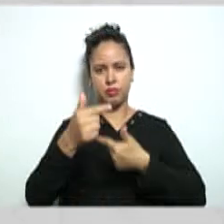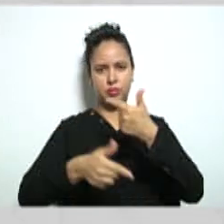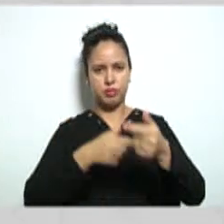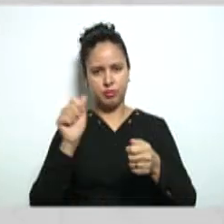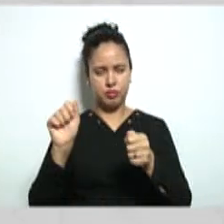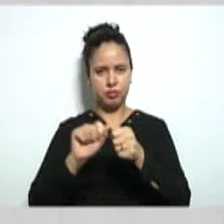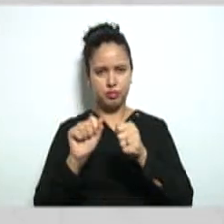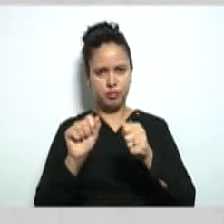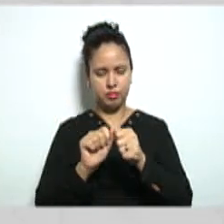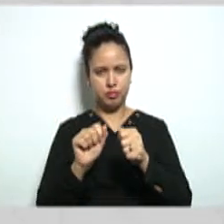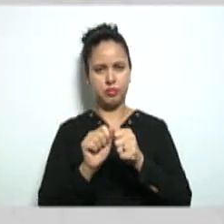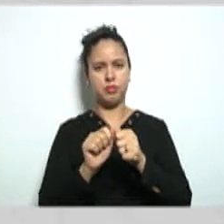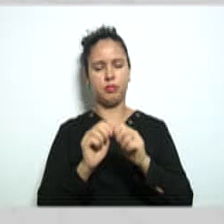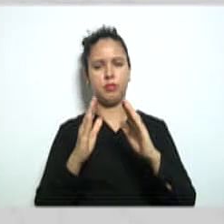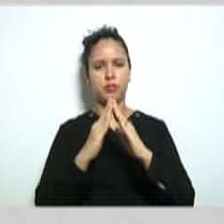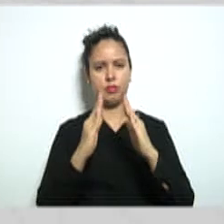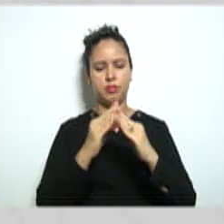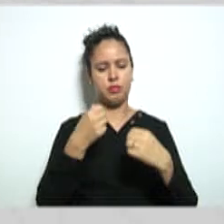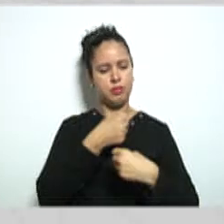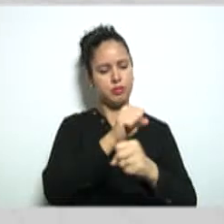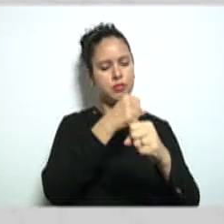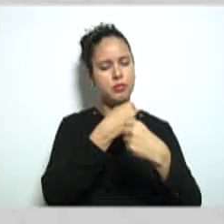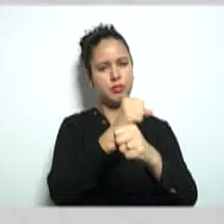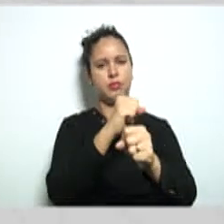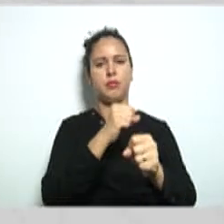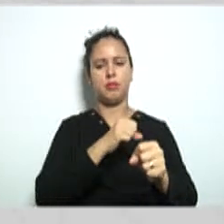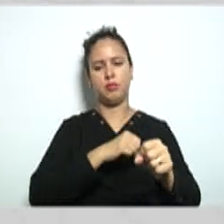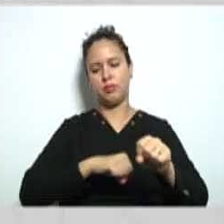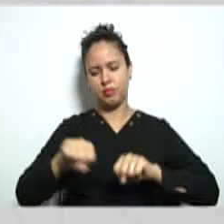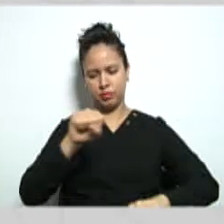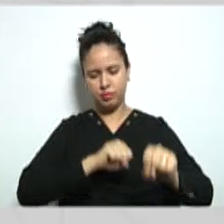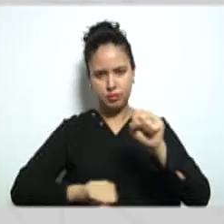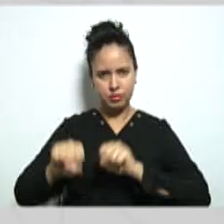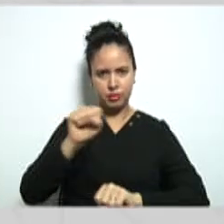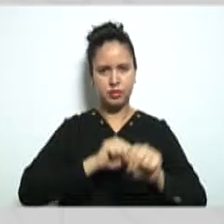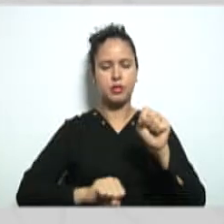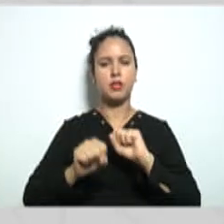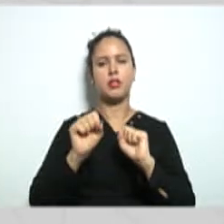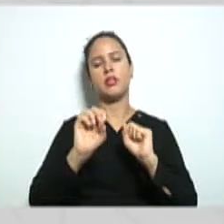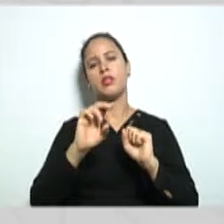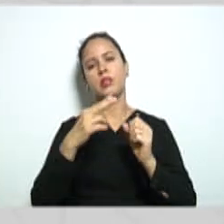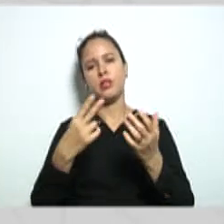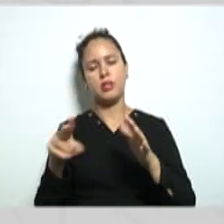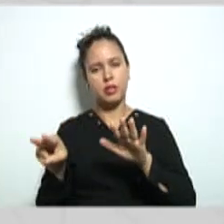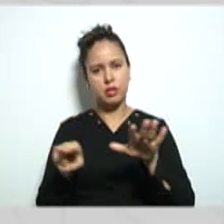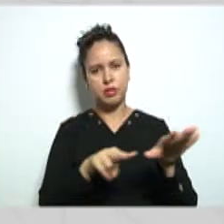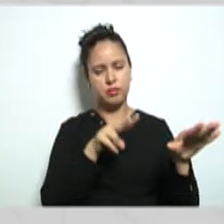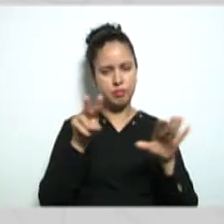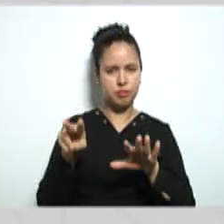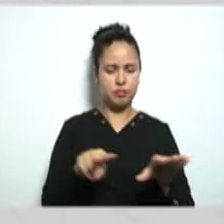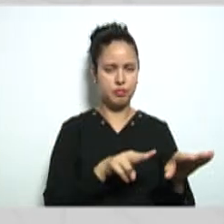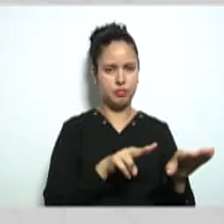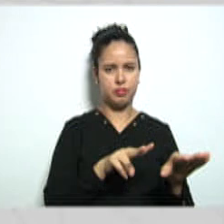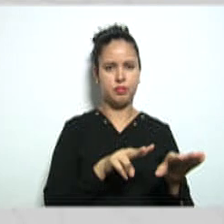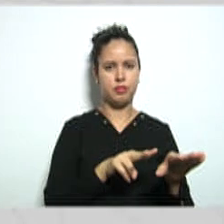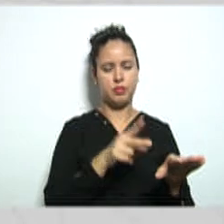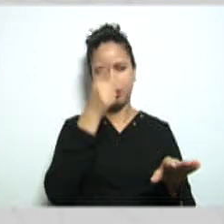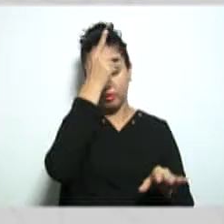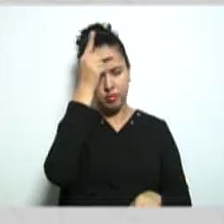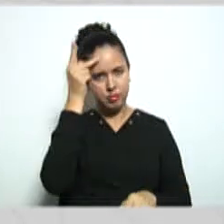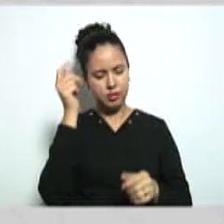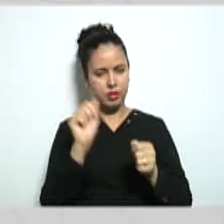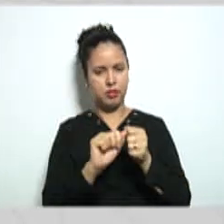atividades de limpeza e manutenção diárias ou semanais, e pelo qual aquele que o